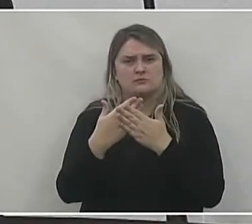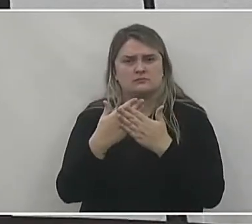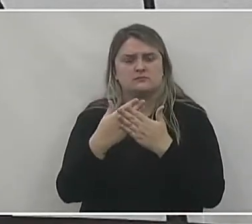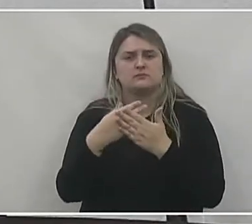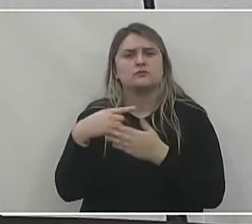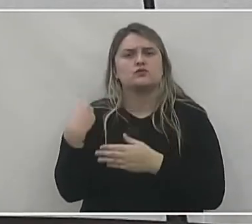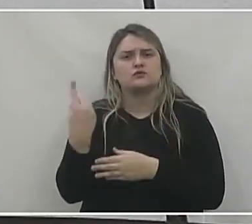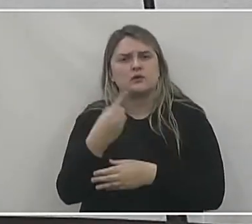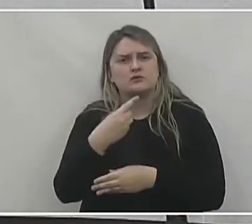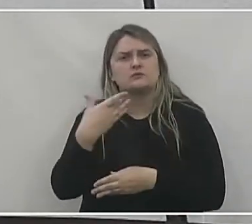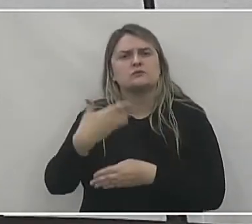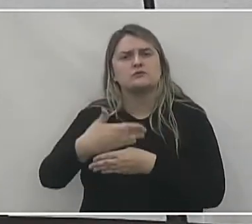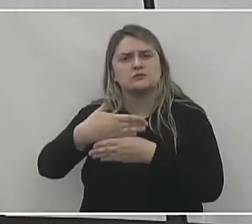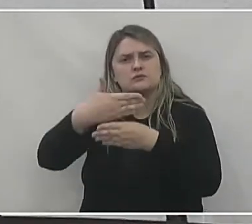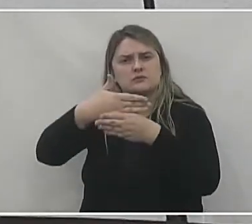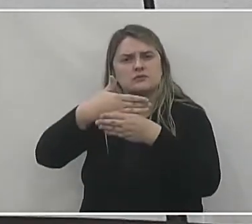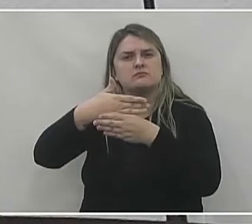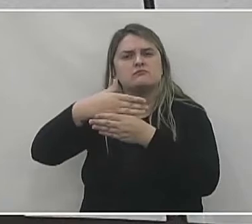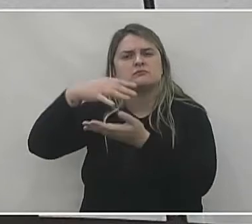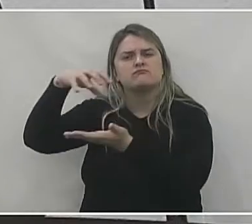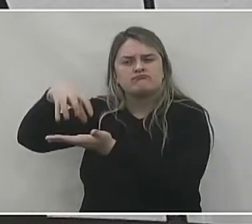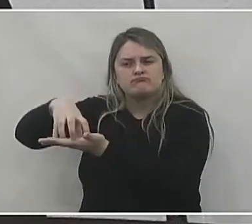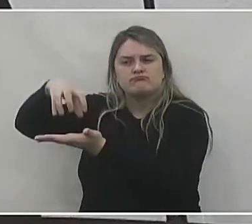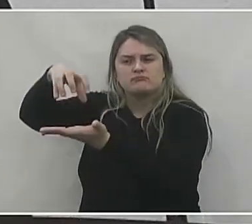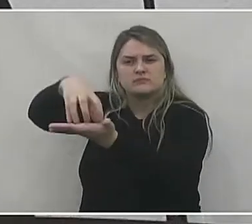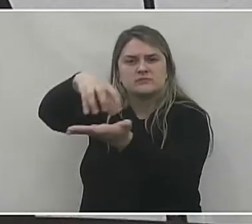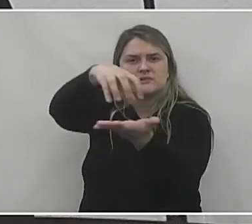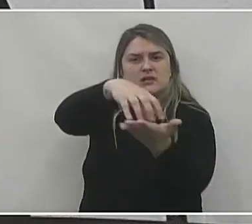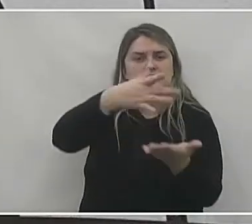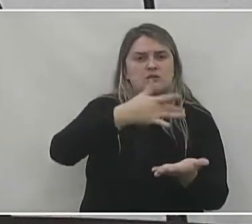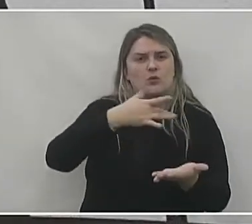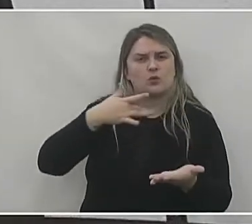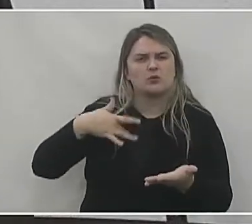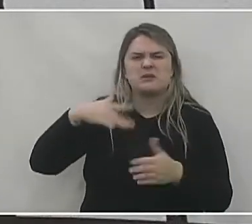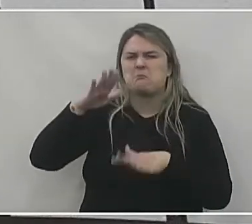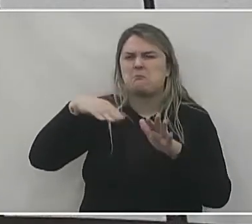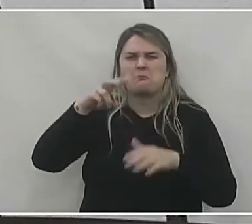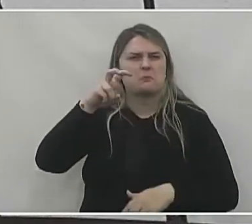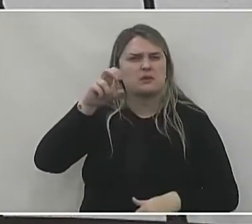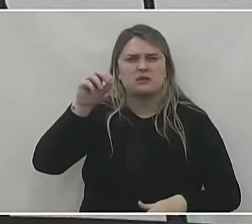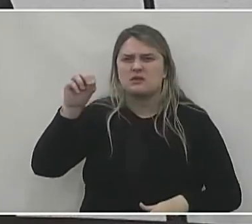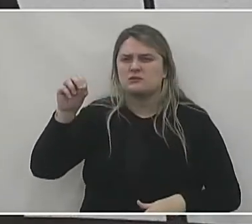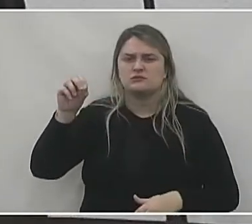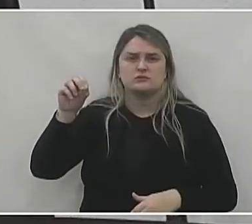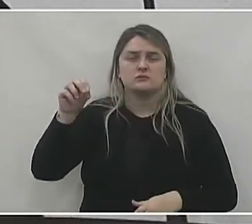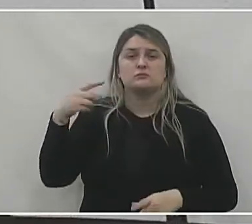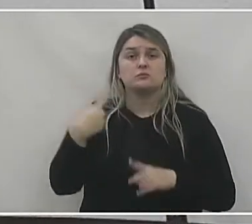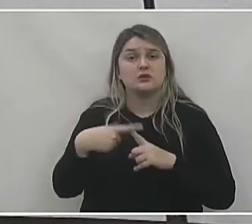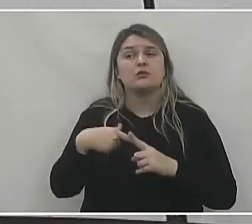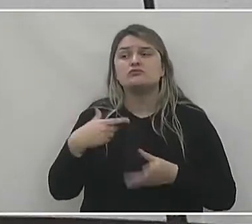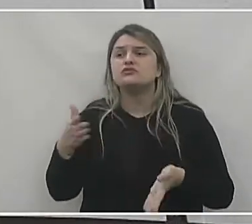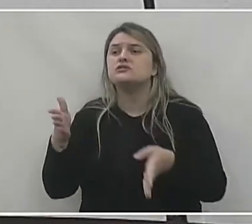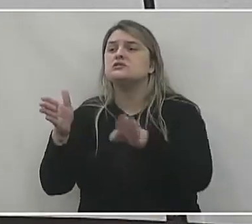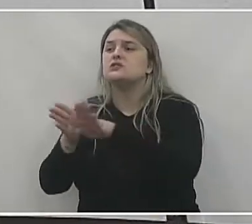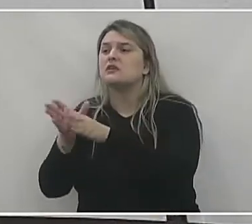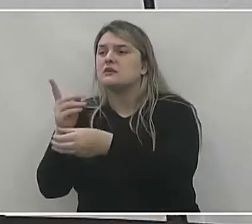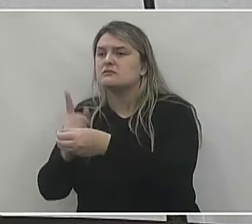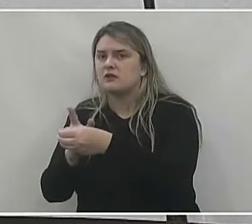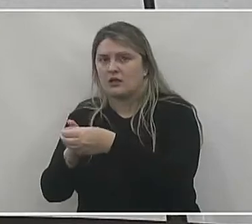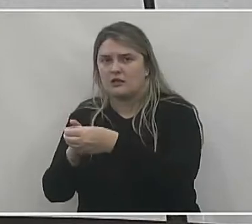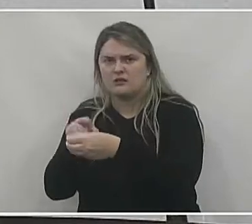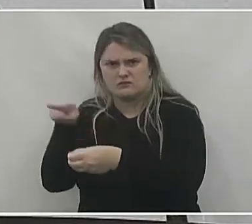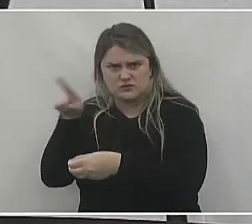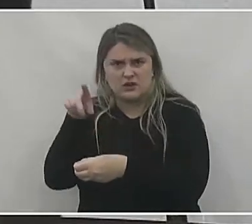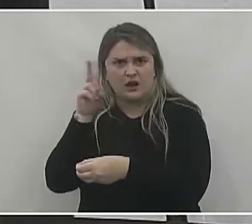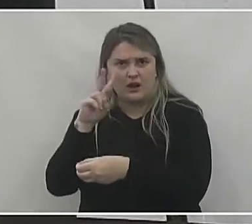Nós construímos esses postos de saúde, mais de 500 postos de saúde, porque eu chegava na cidade, e